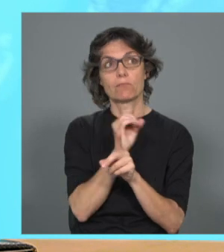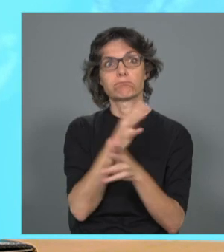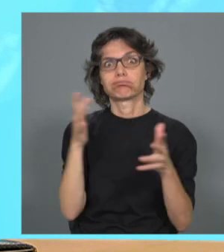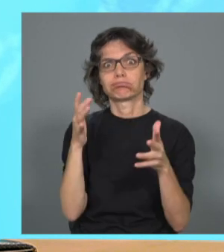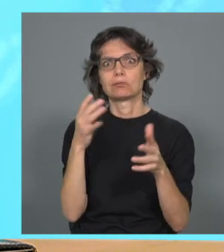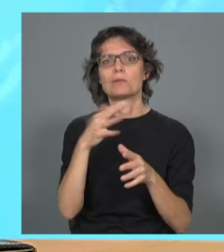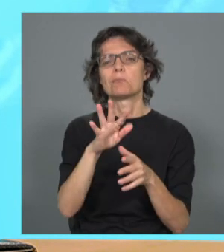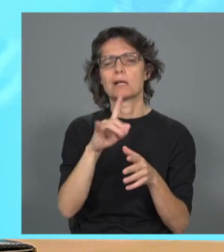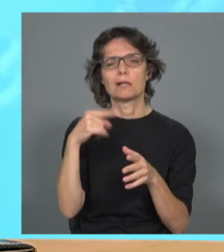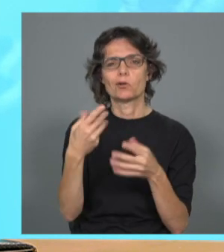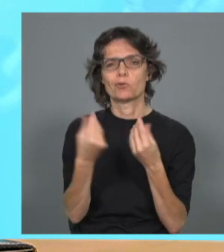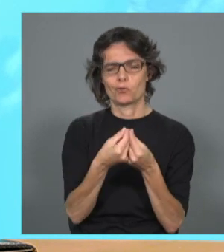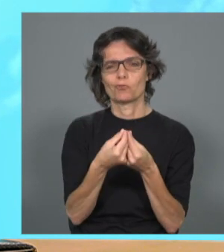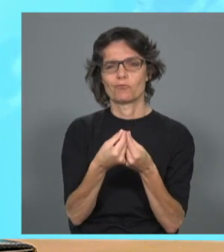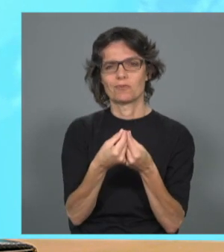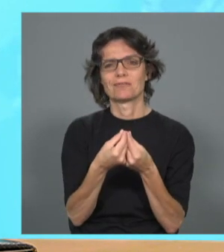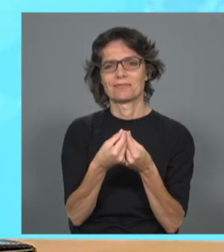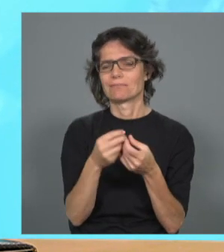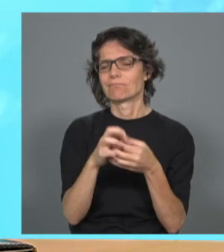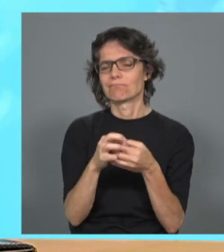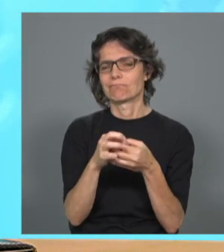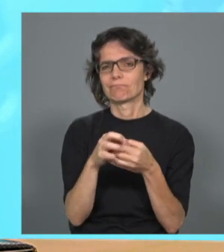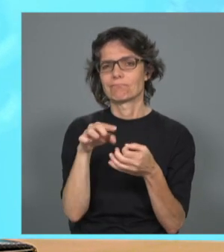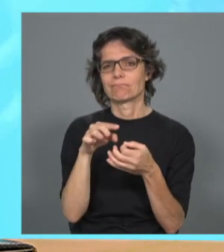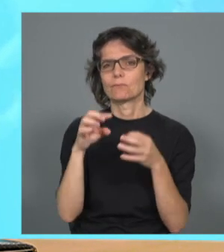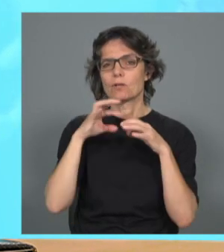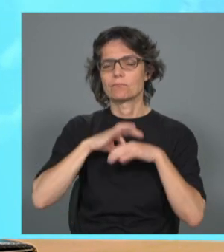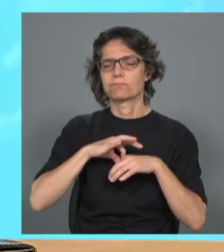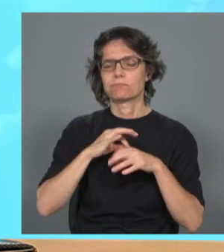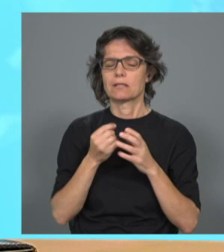Espírito Santo é sempre um dinamismo unificador.